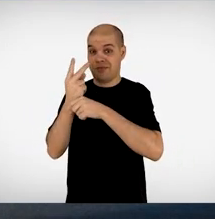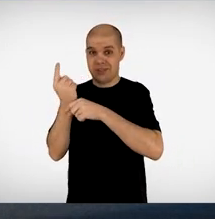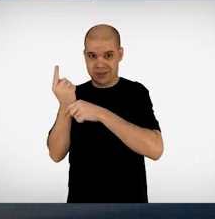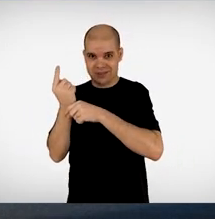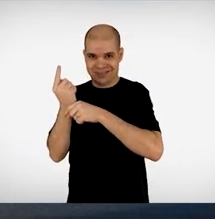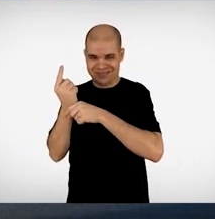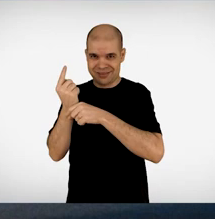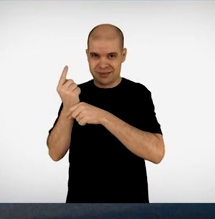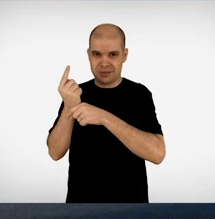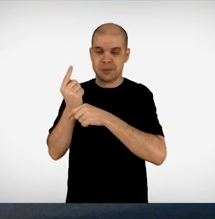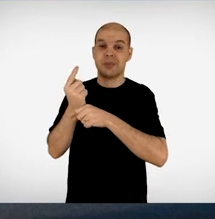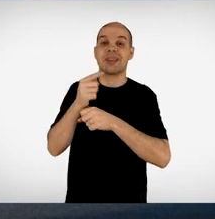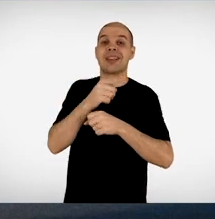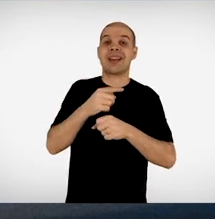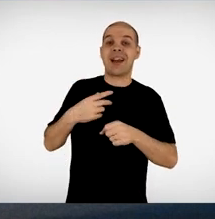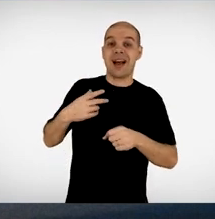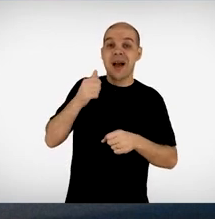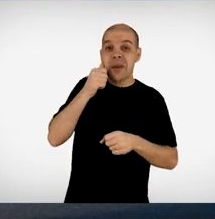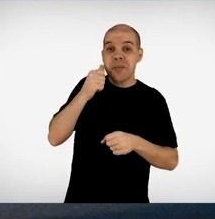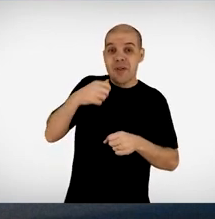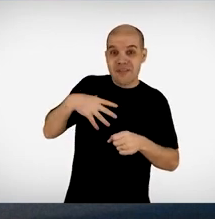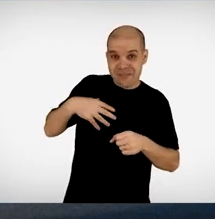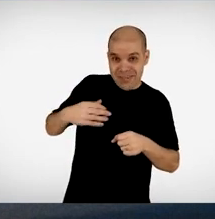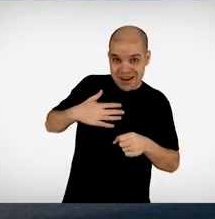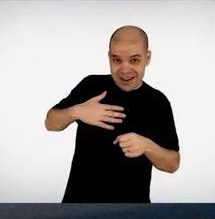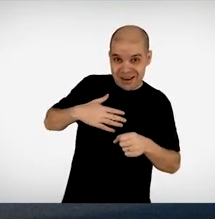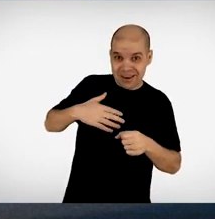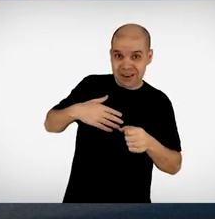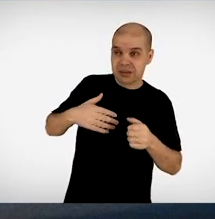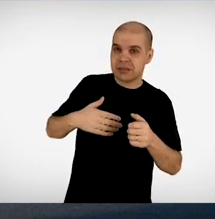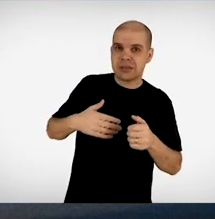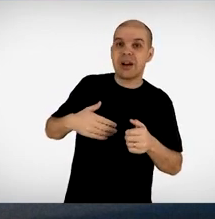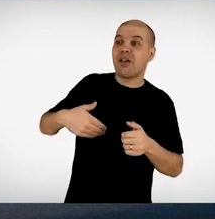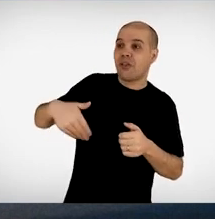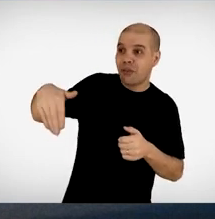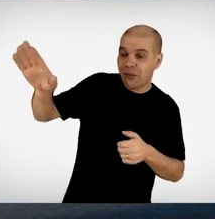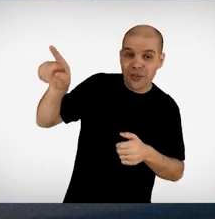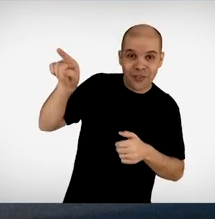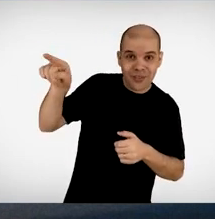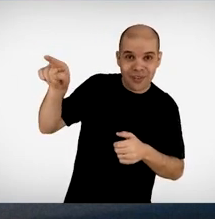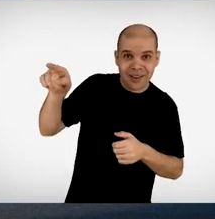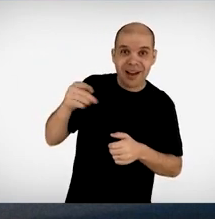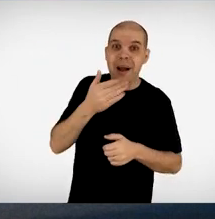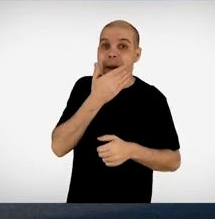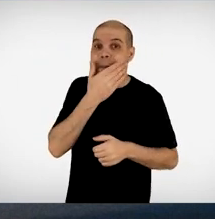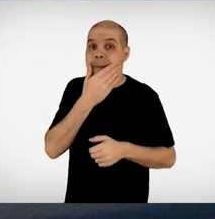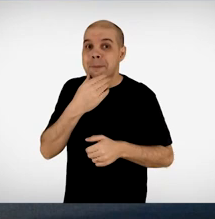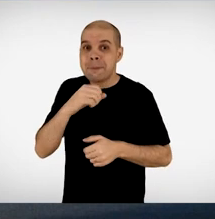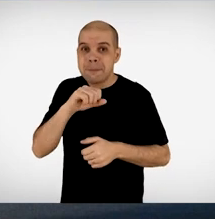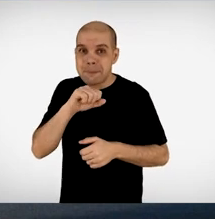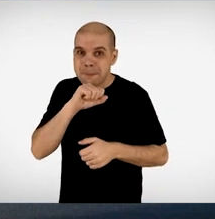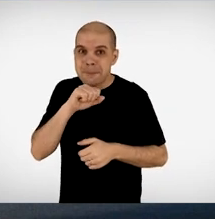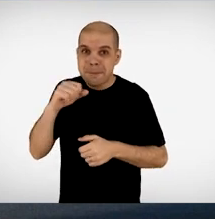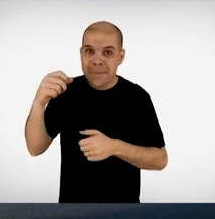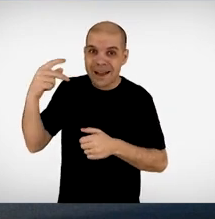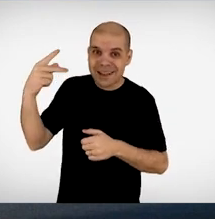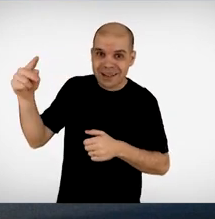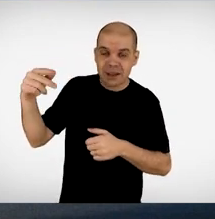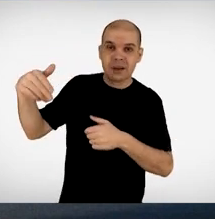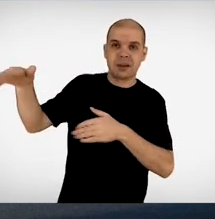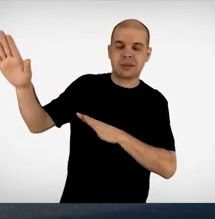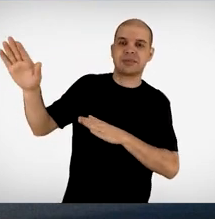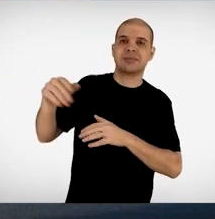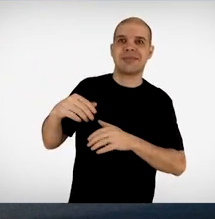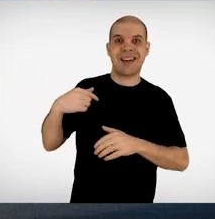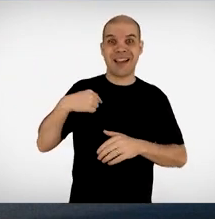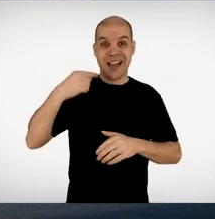ano passado, com o pai para o Rio, passou uma semana lá, eu estava de férias de todos os meus trabalhos e eu entrei numa depressão que eu